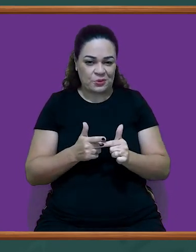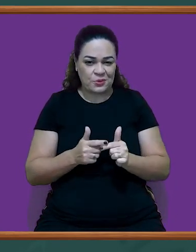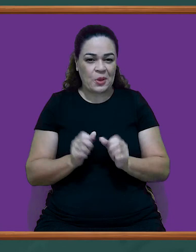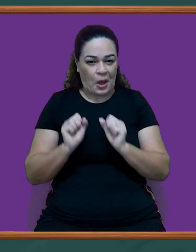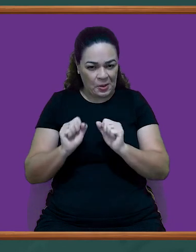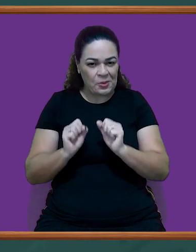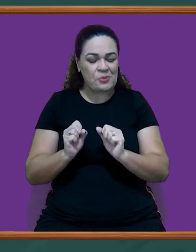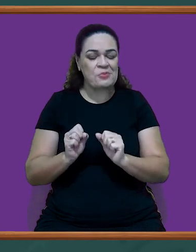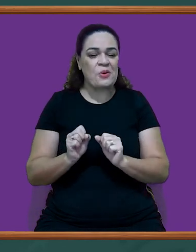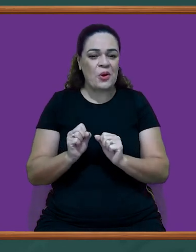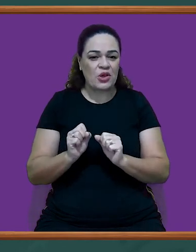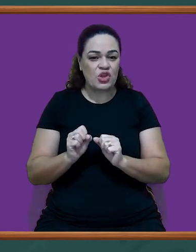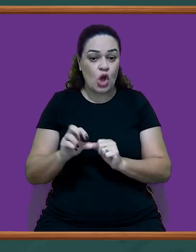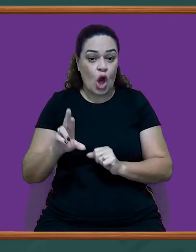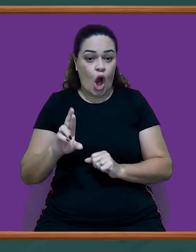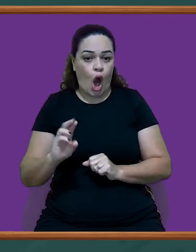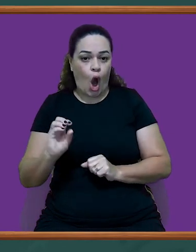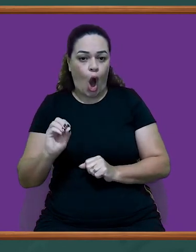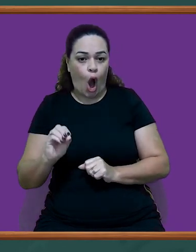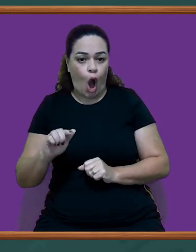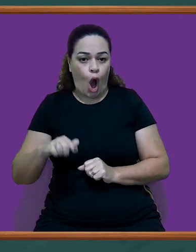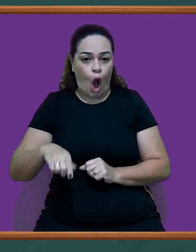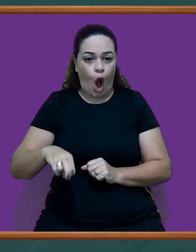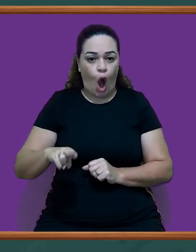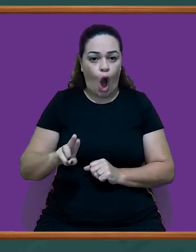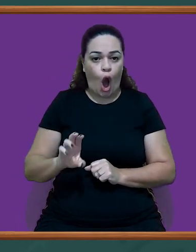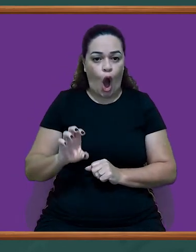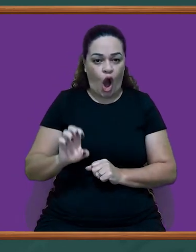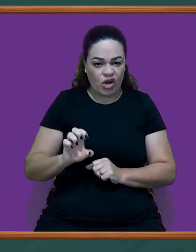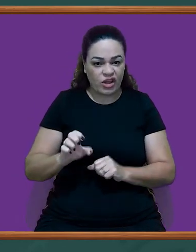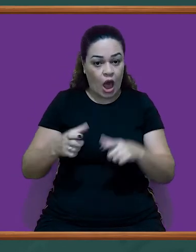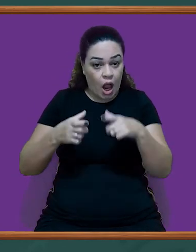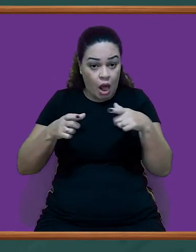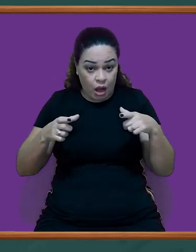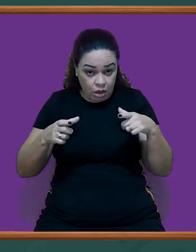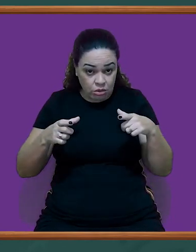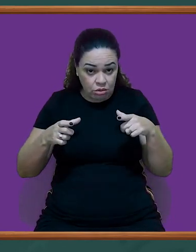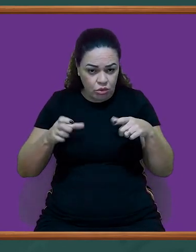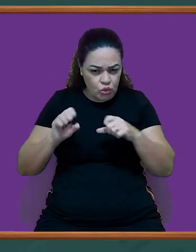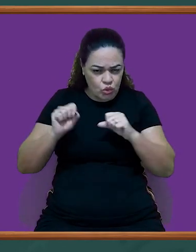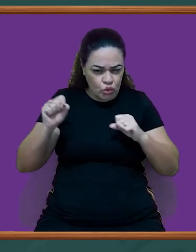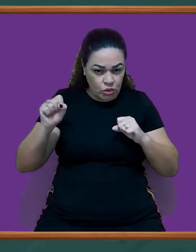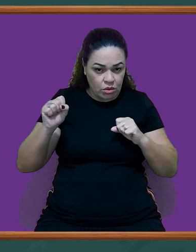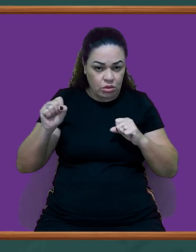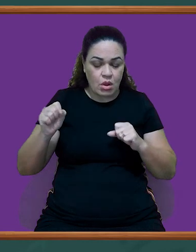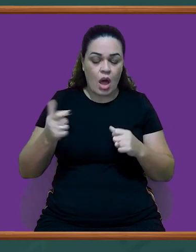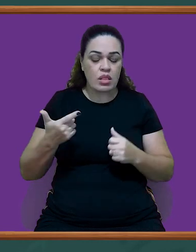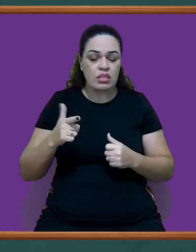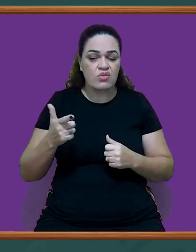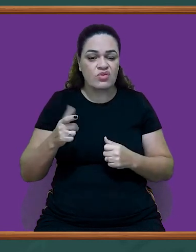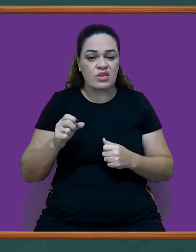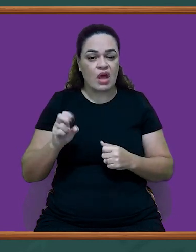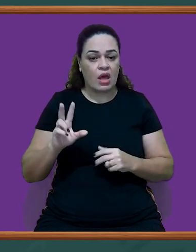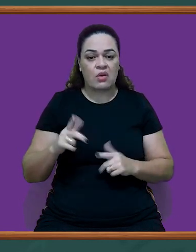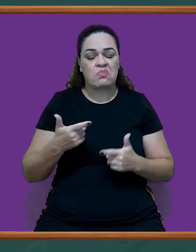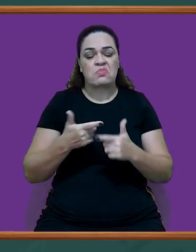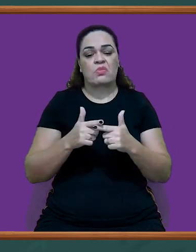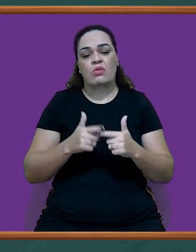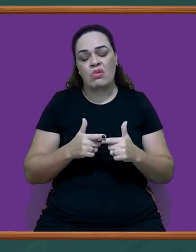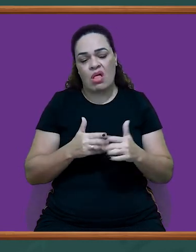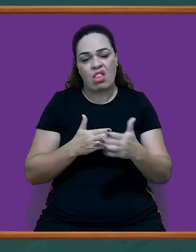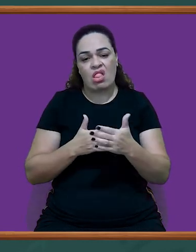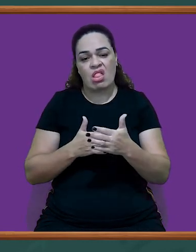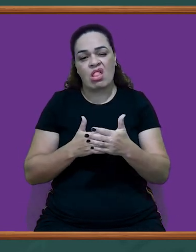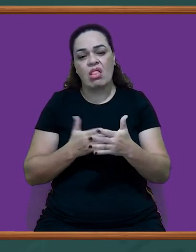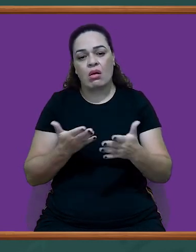consigo fazer meu rock grande sem maiores problemas e o último. Mas não menos importante esse é um pouquinho mais